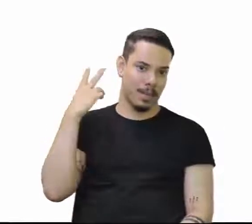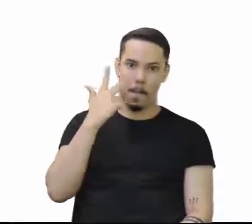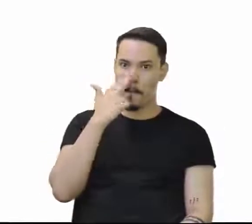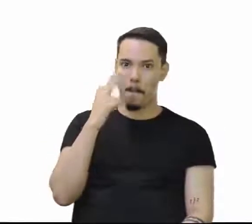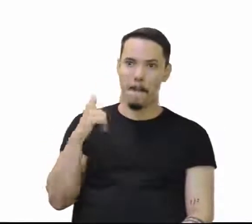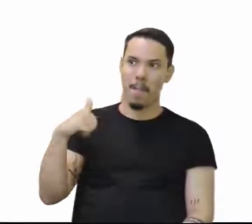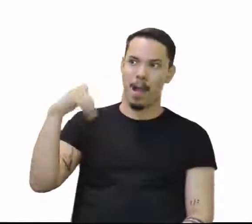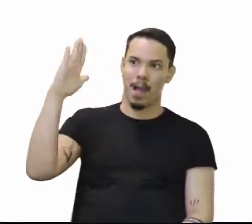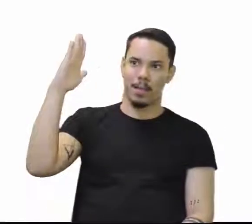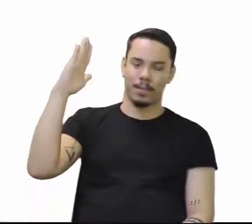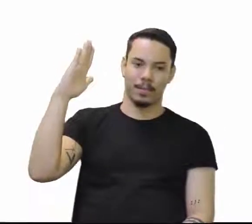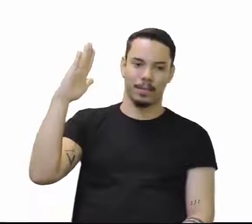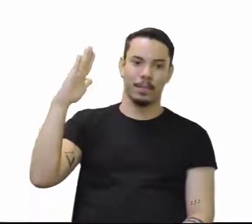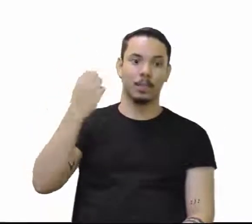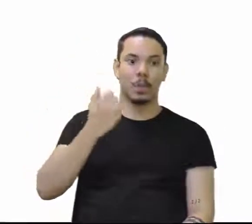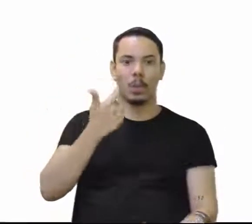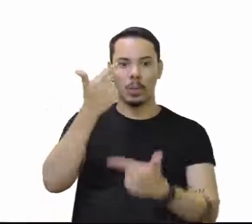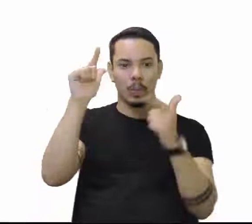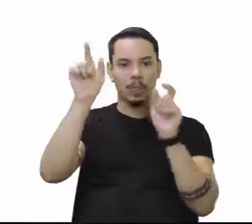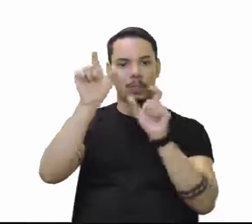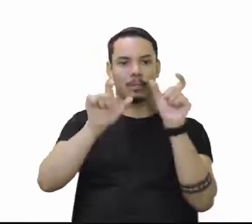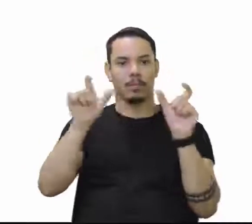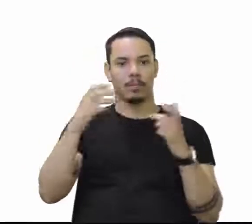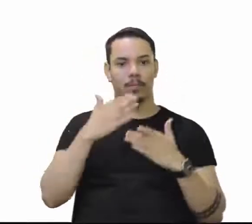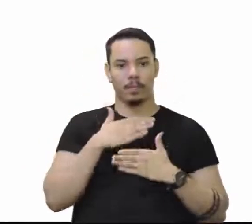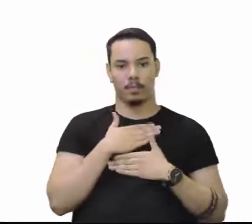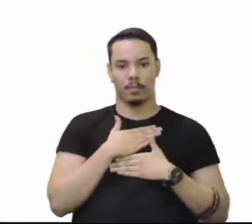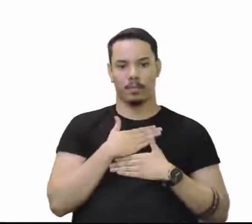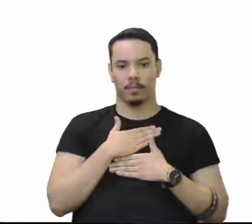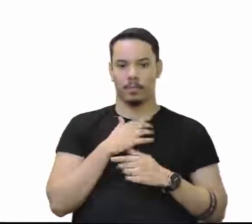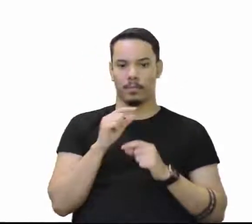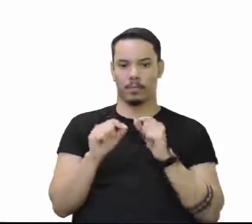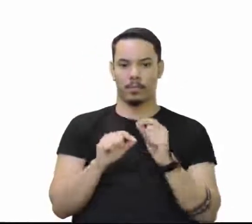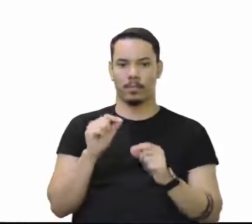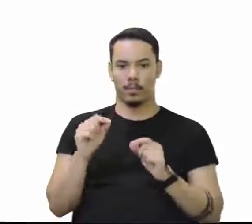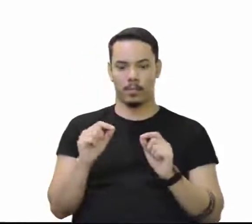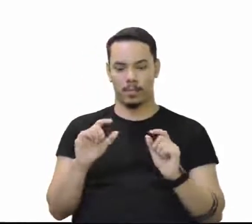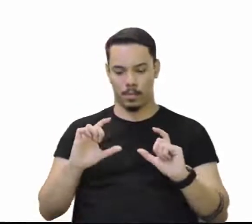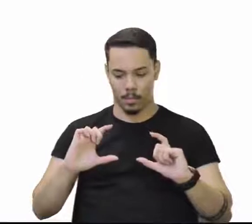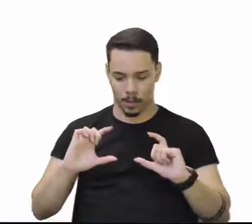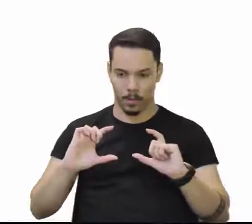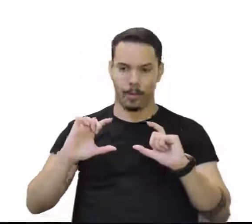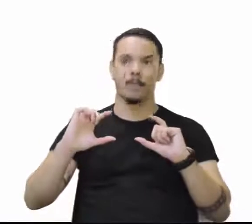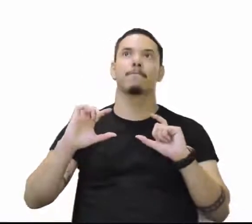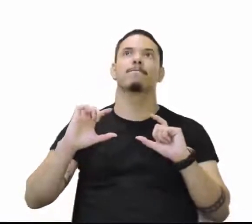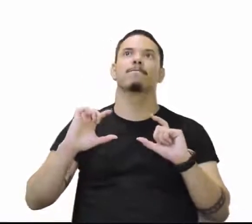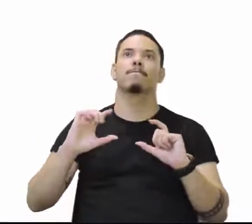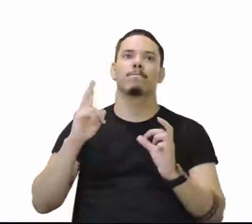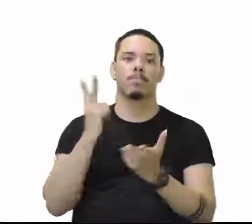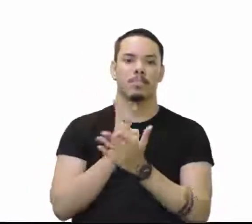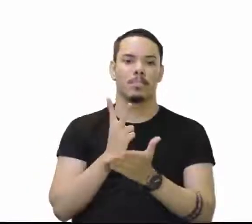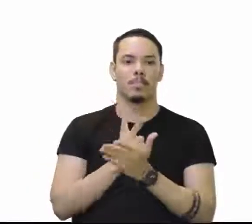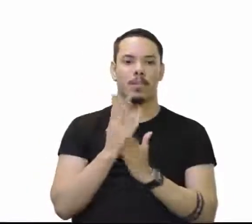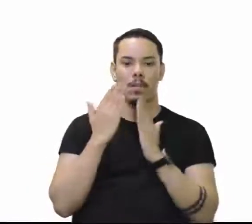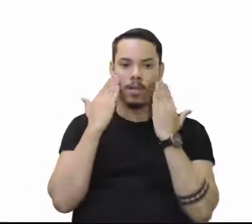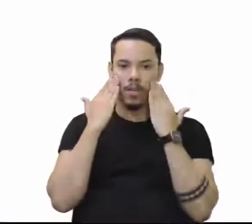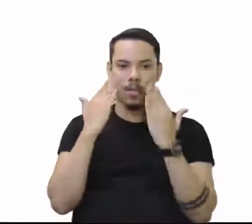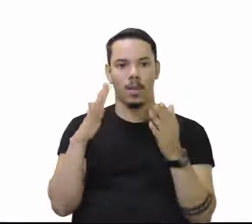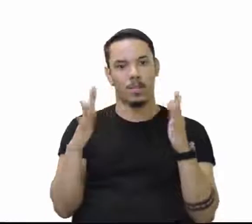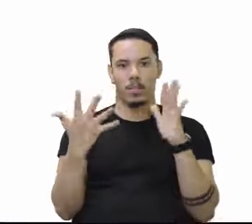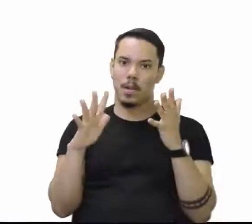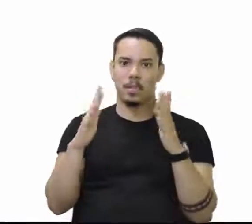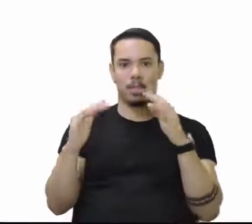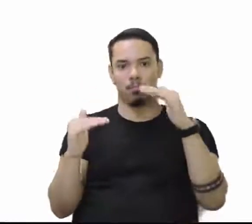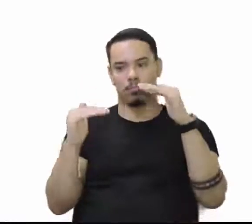E quando ele estava com outras pessoas, ele gostava de ser fotografado de baixo para cima. Ele sempre à frente, que daria uma